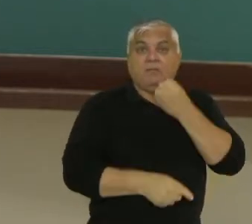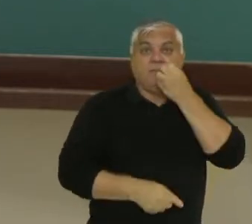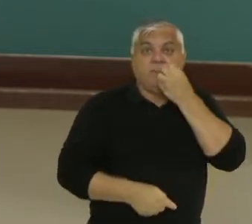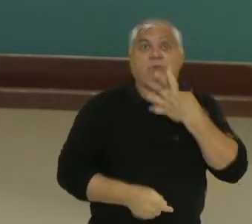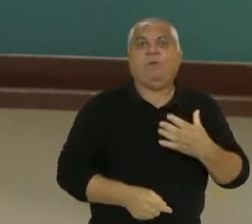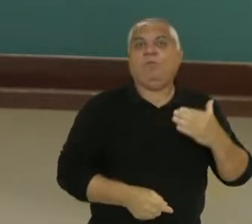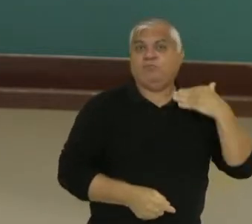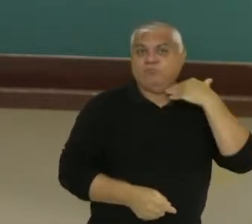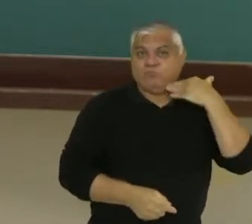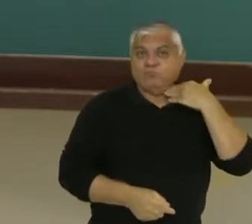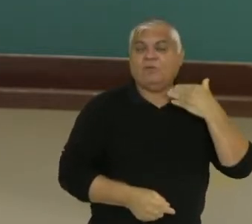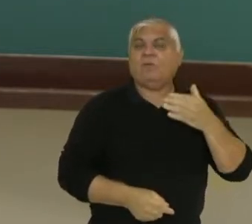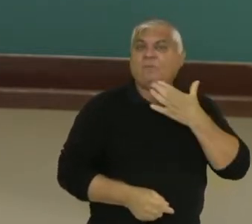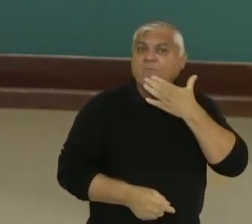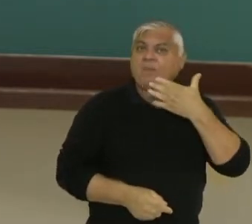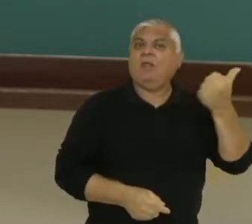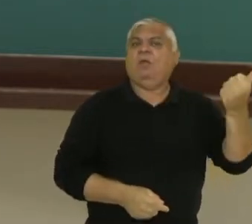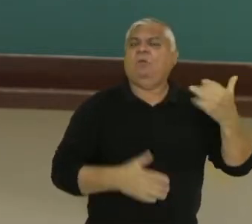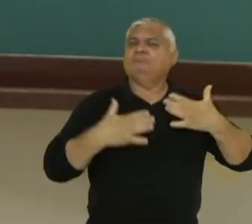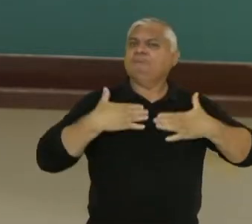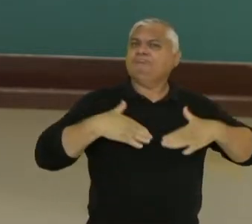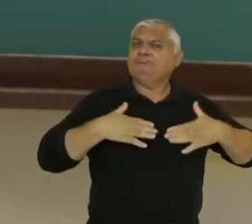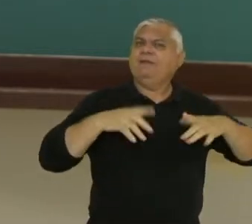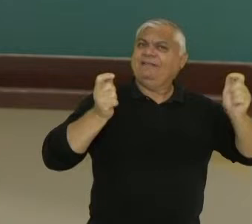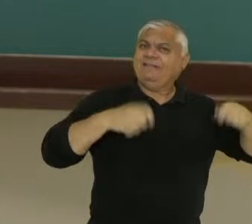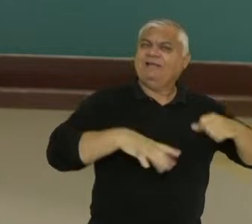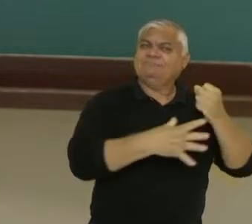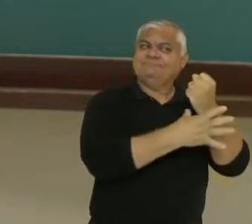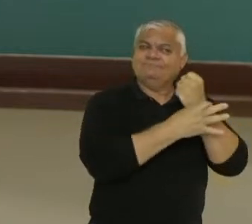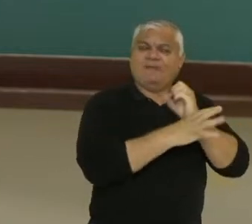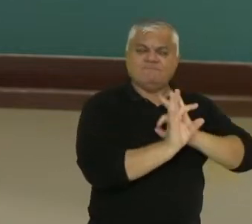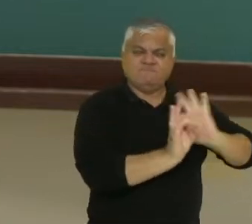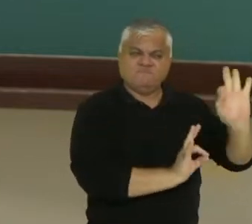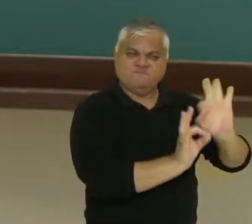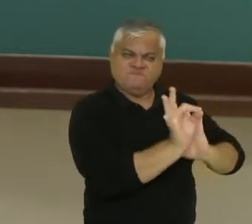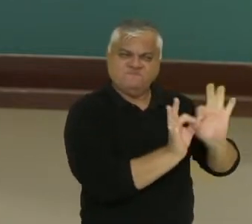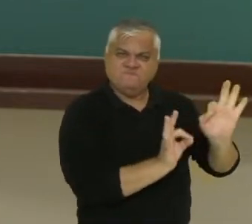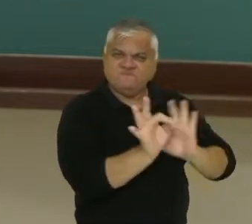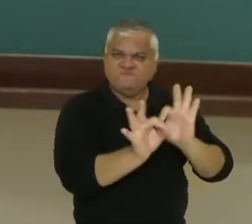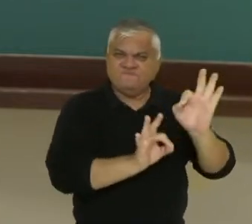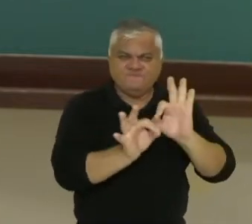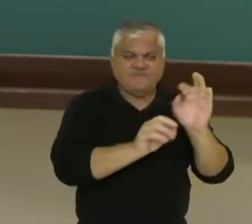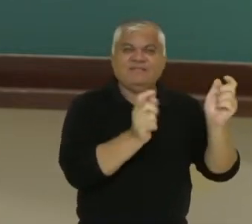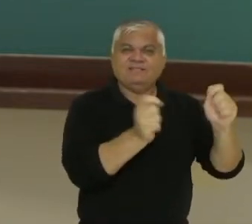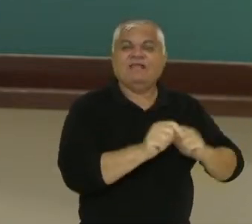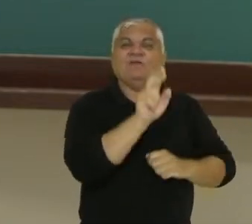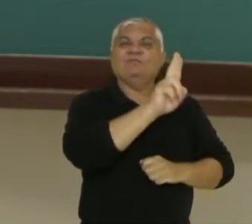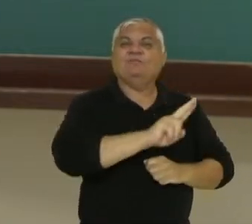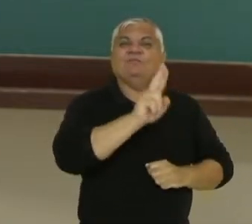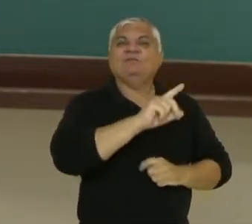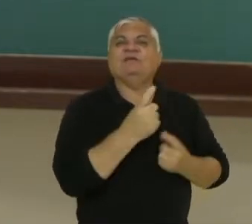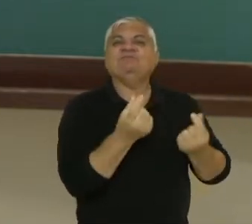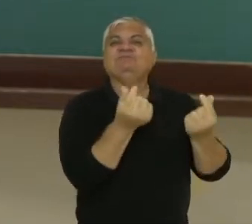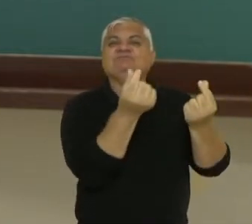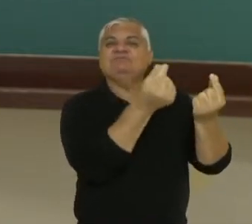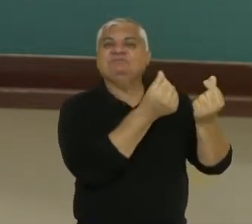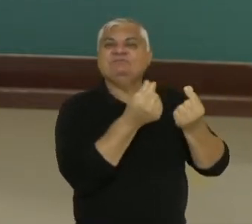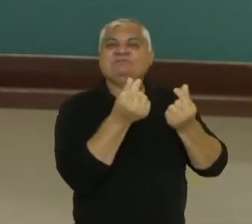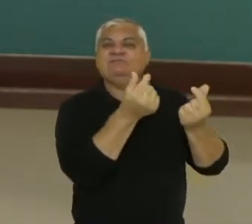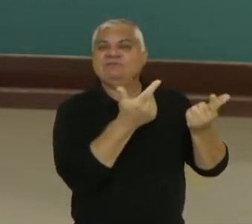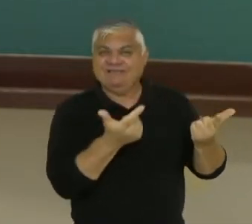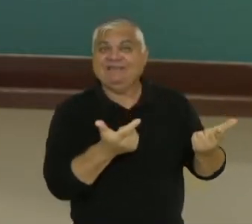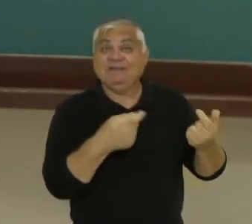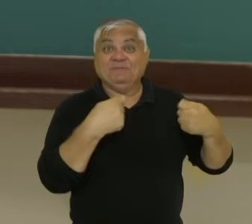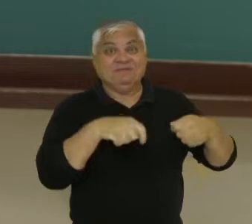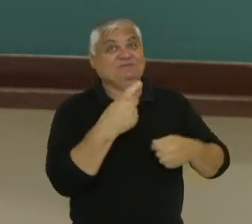uma maneira muito mais tranquila e ele pode se fazer planejamento exatamente para ele não ficar sem